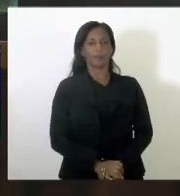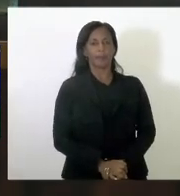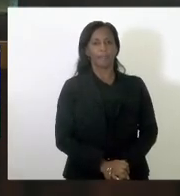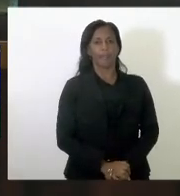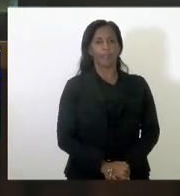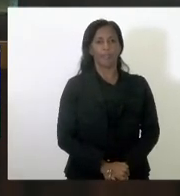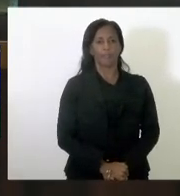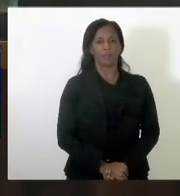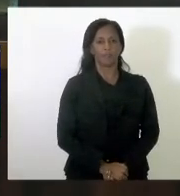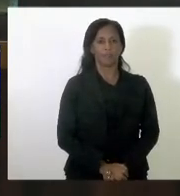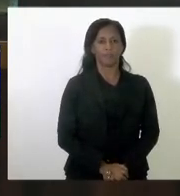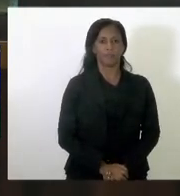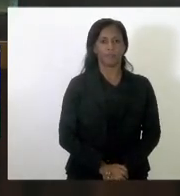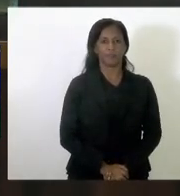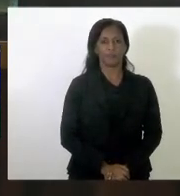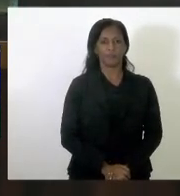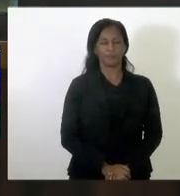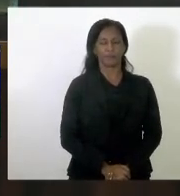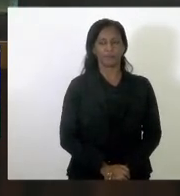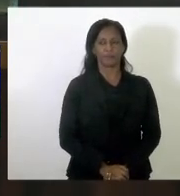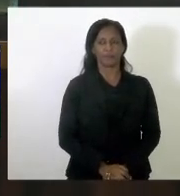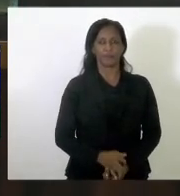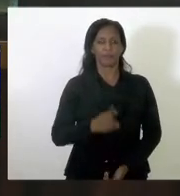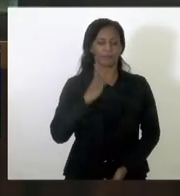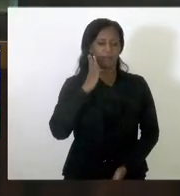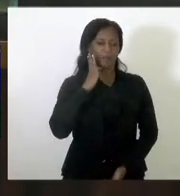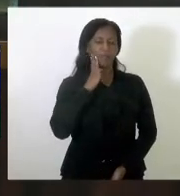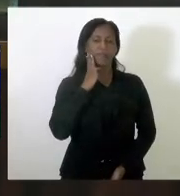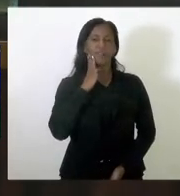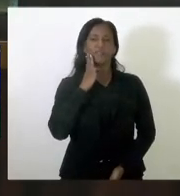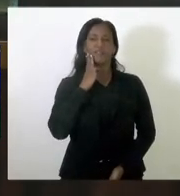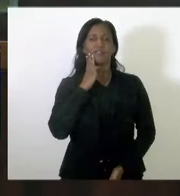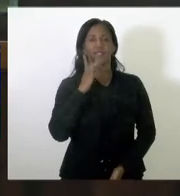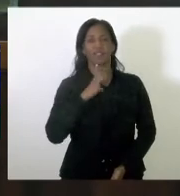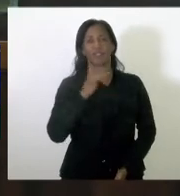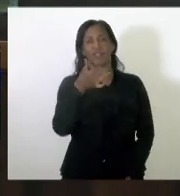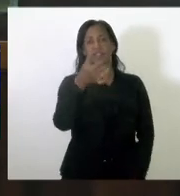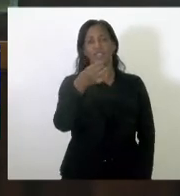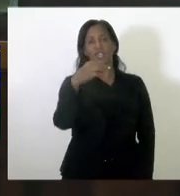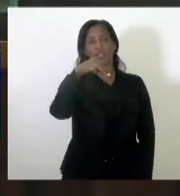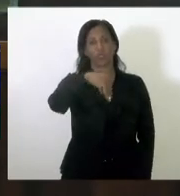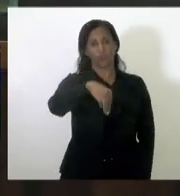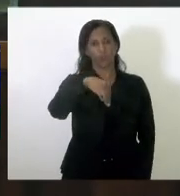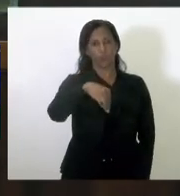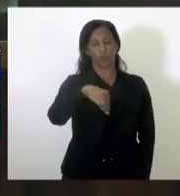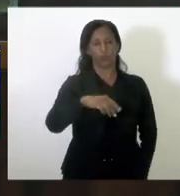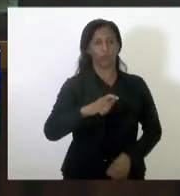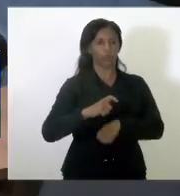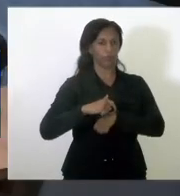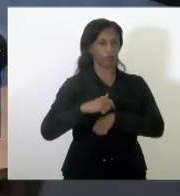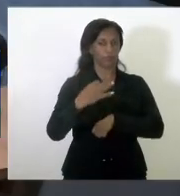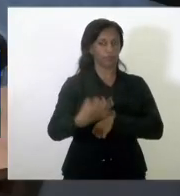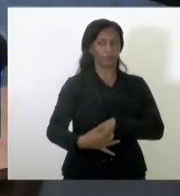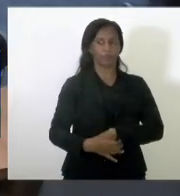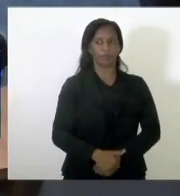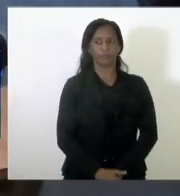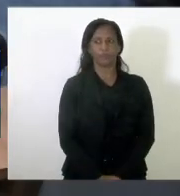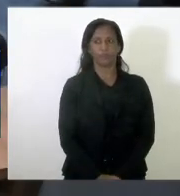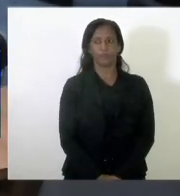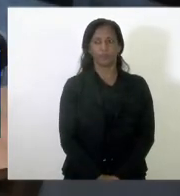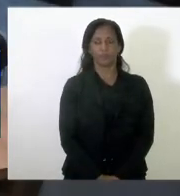Próximo orador inscrito é o deputado Valdec Carneiro. Vossa Excelência dispõe de 10 minutos no tempo regimental.